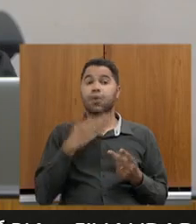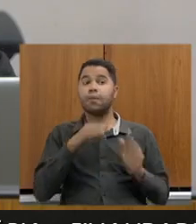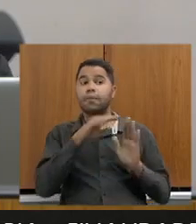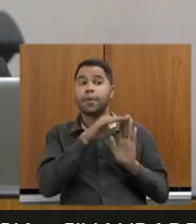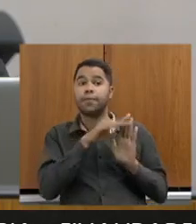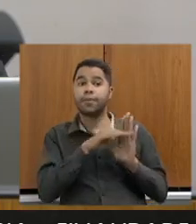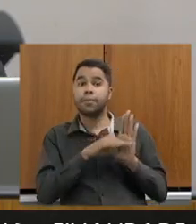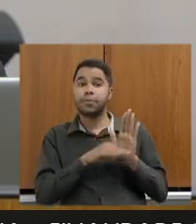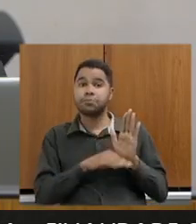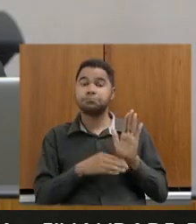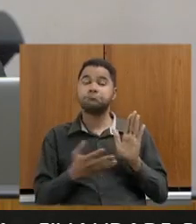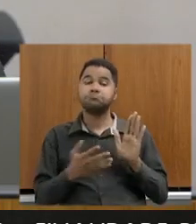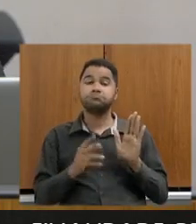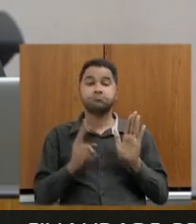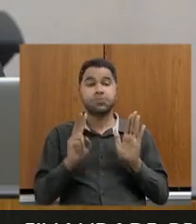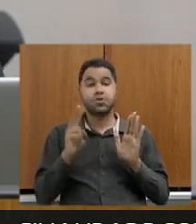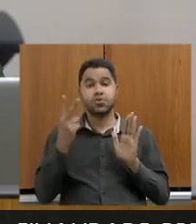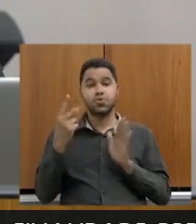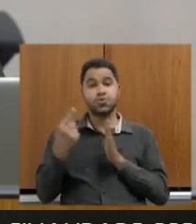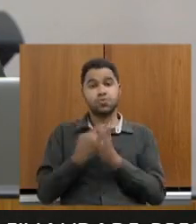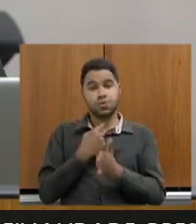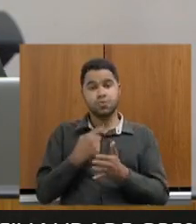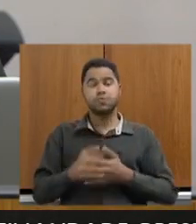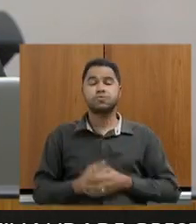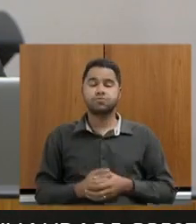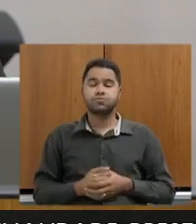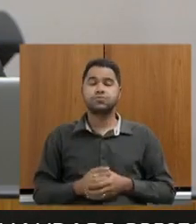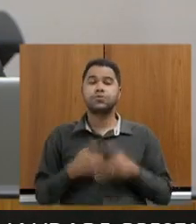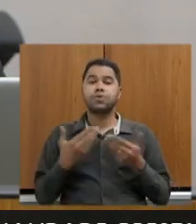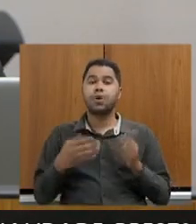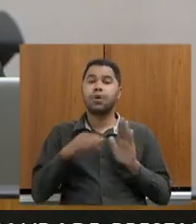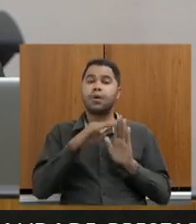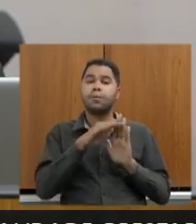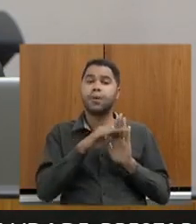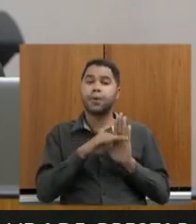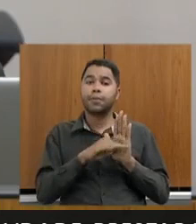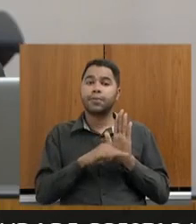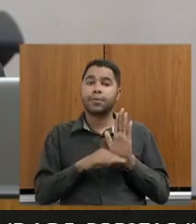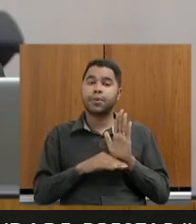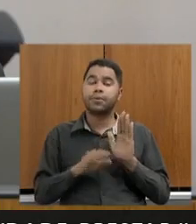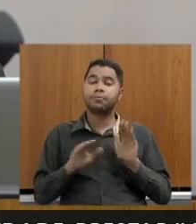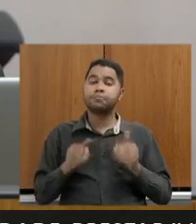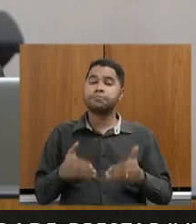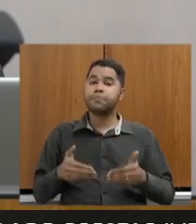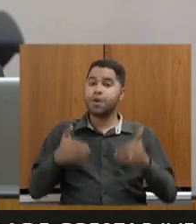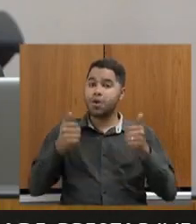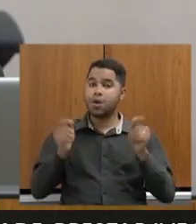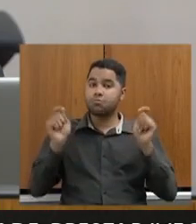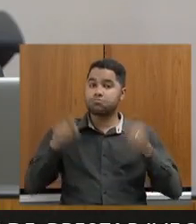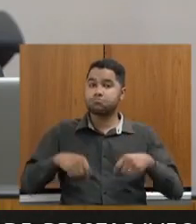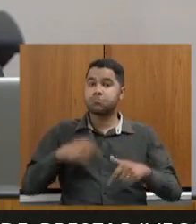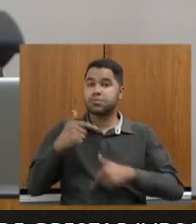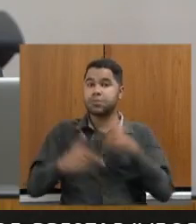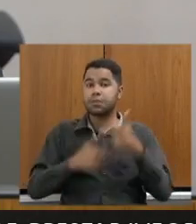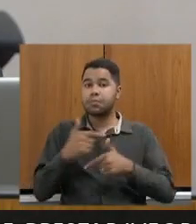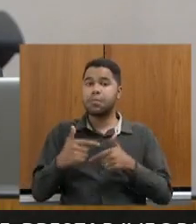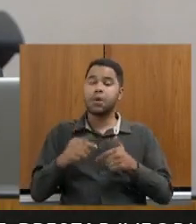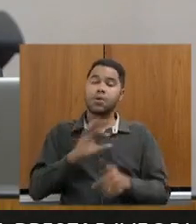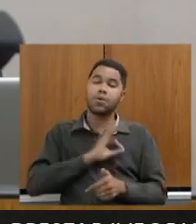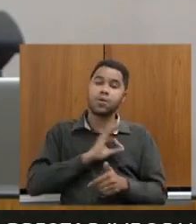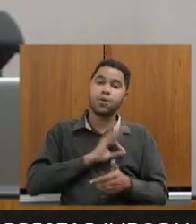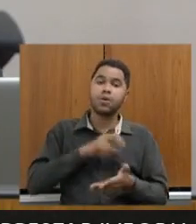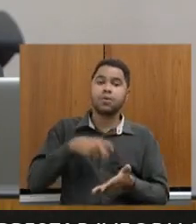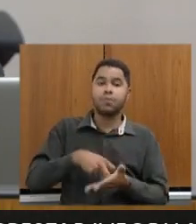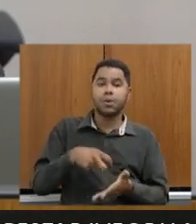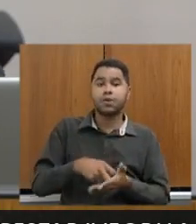medidas mais duas duas perguntas que seja tarde quais as medidas para a melhoria das condições de trabalho na polícia penal e nos